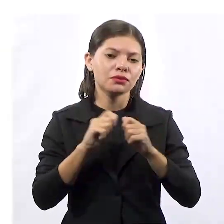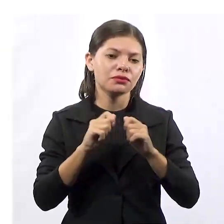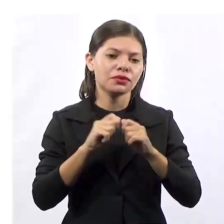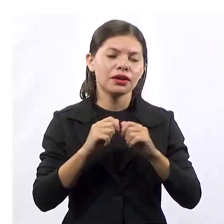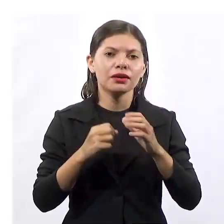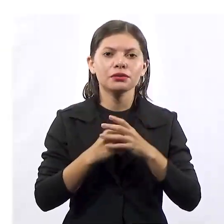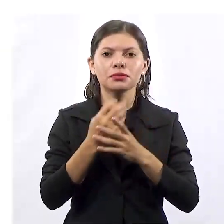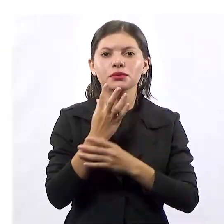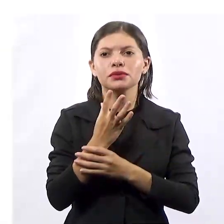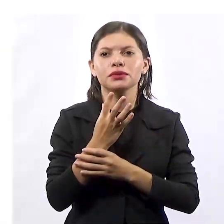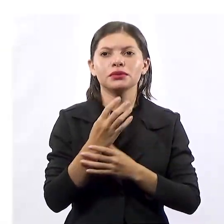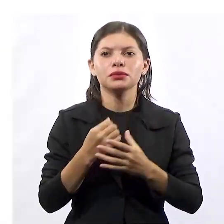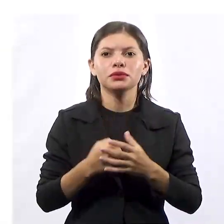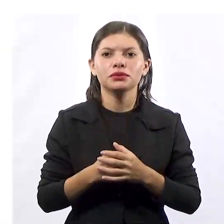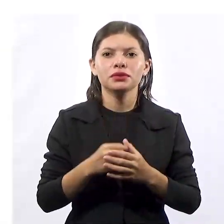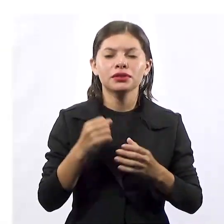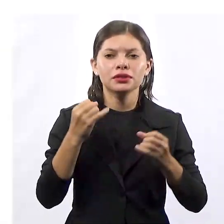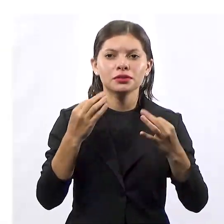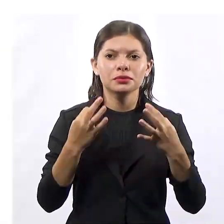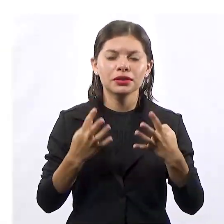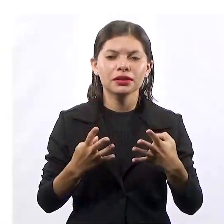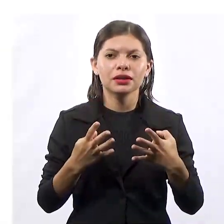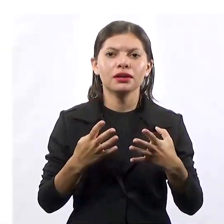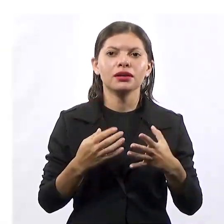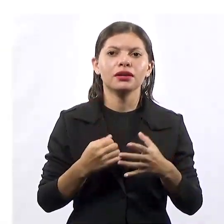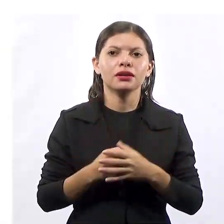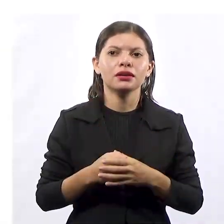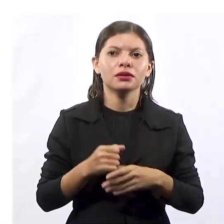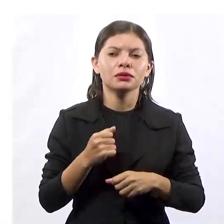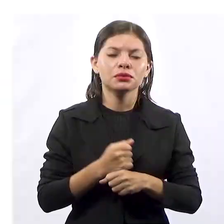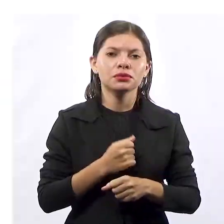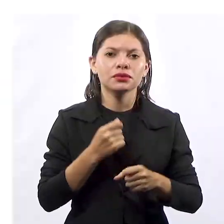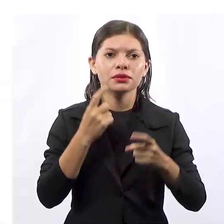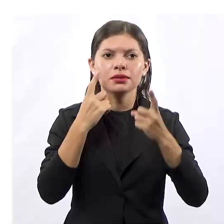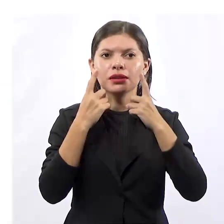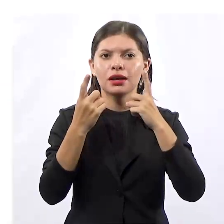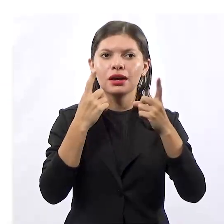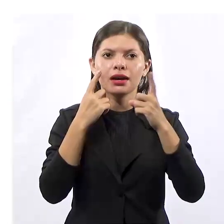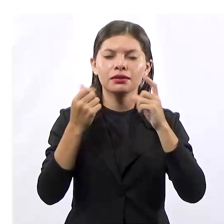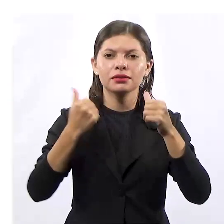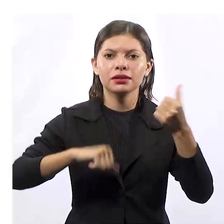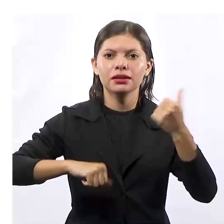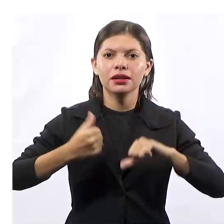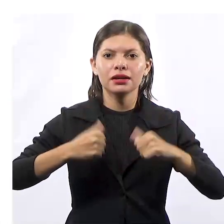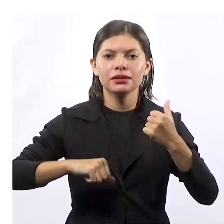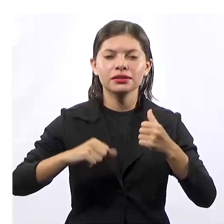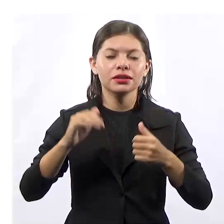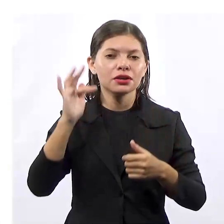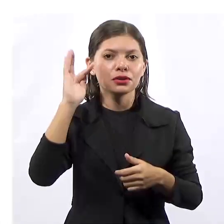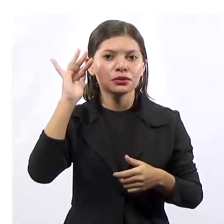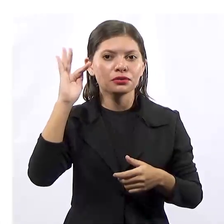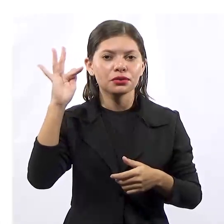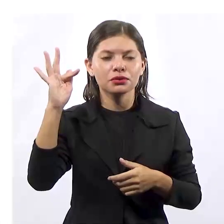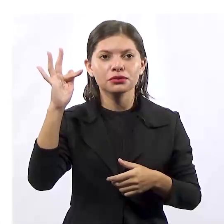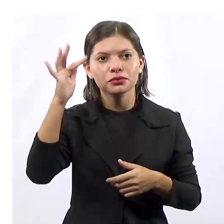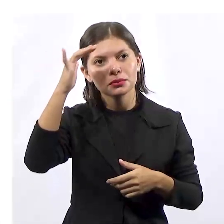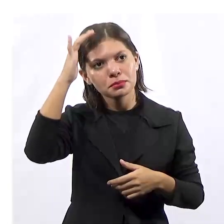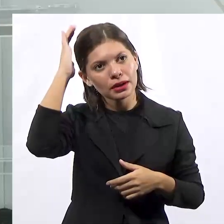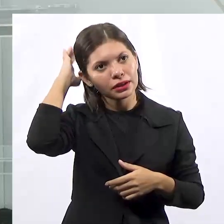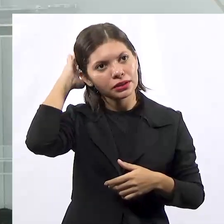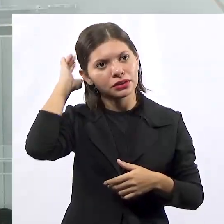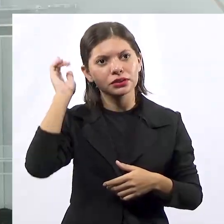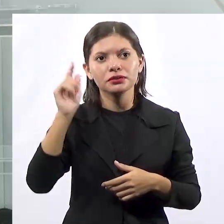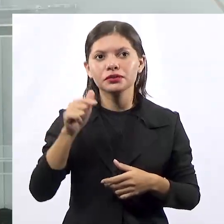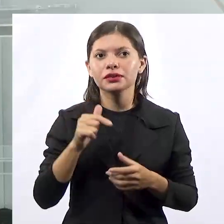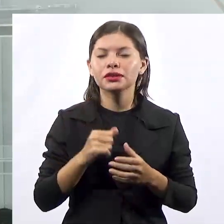tá certo? Você vai explicar o uso da construção de dados na perspectiva de Bakhtin. Então, veja, você vai